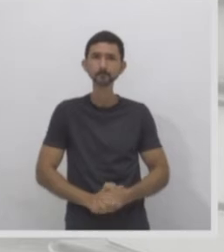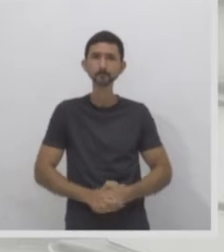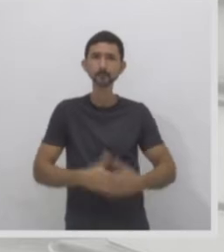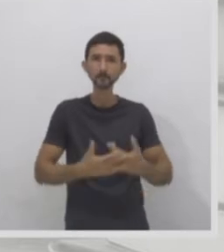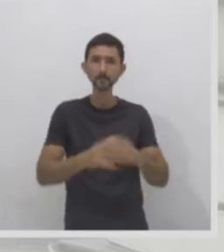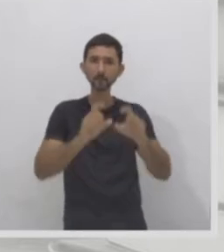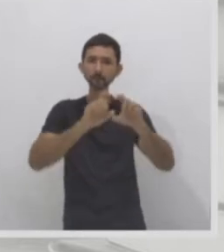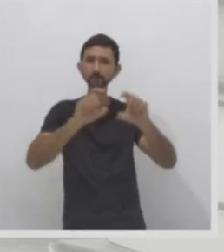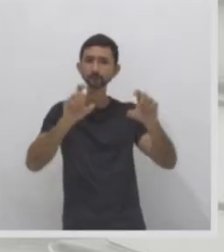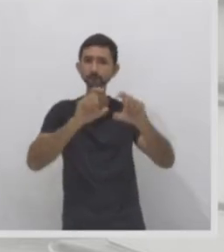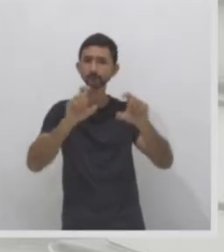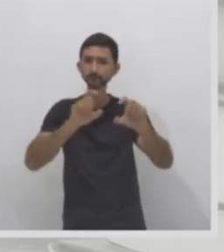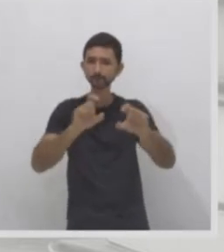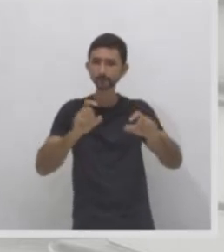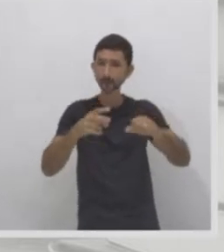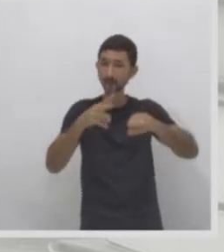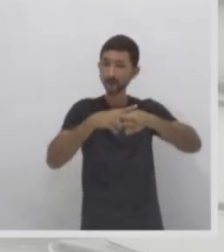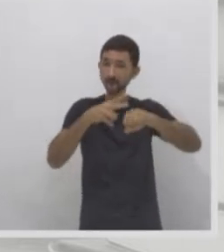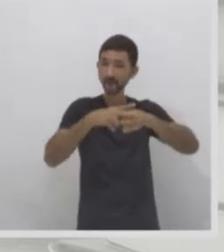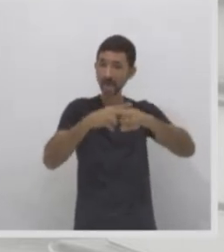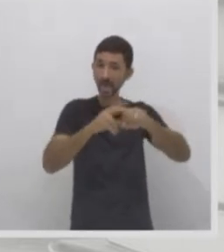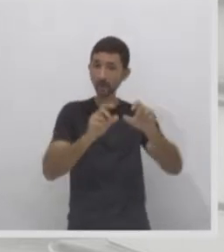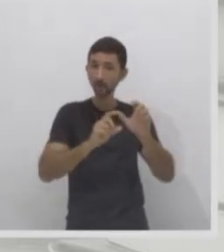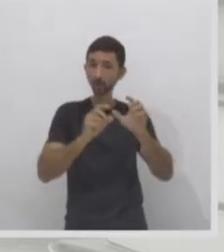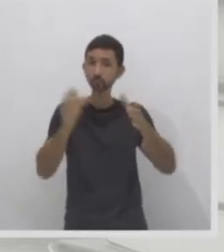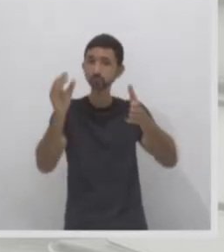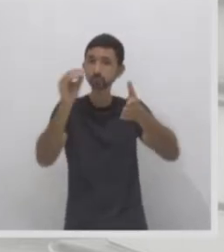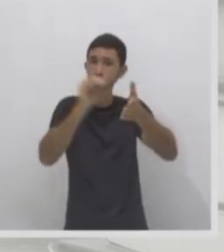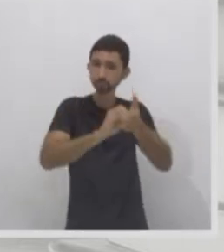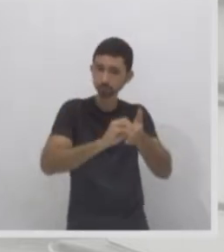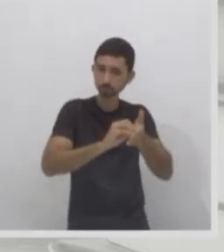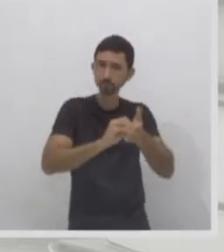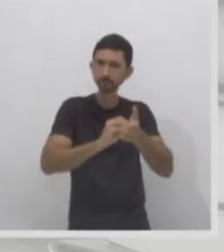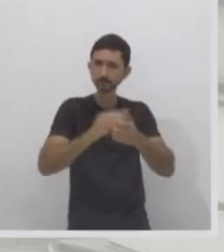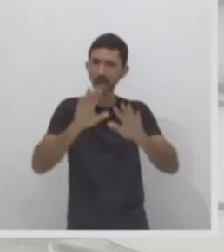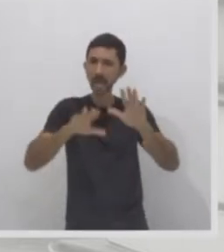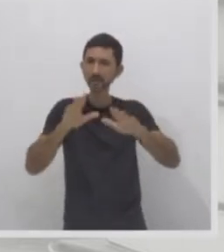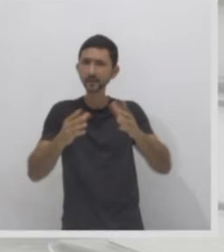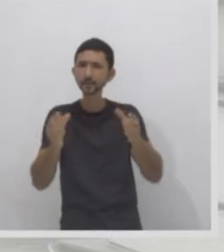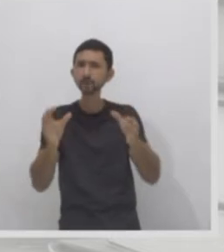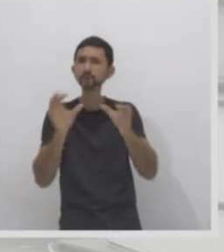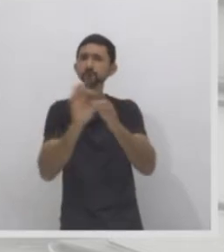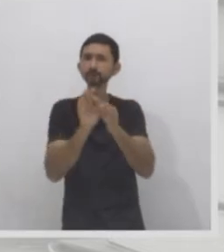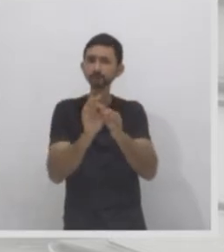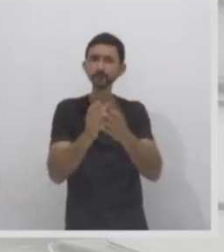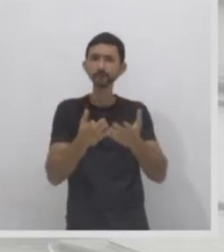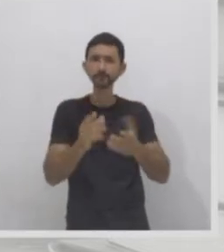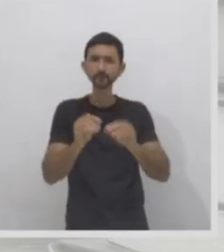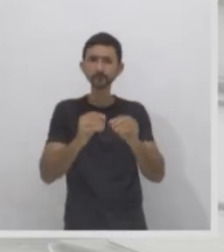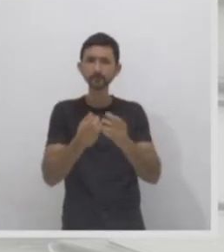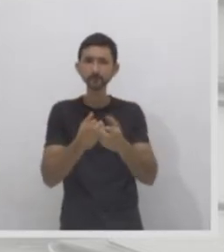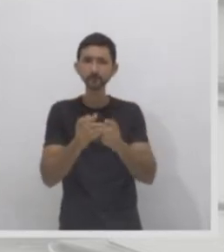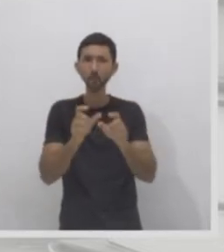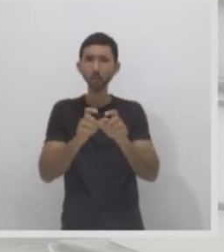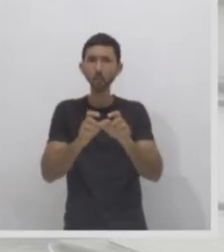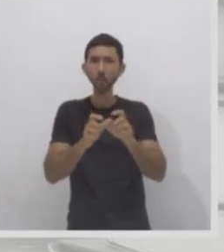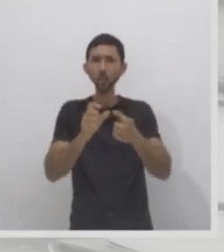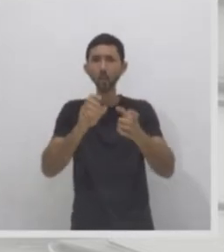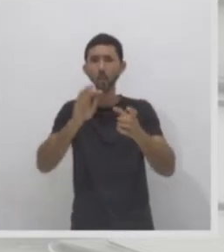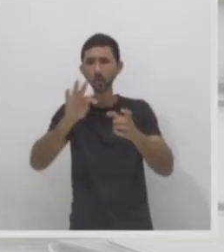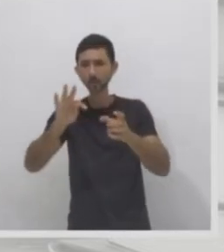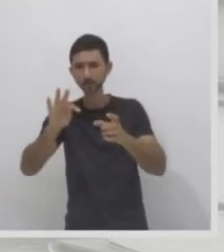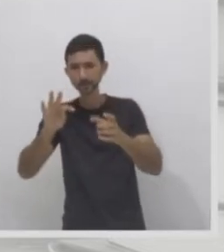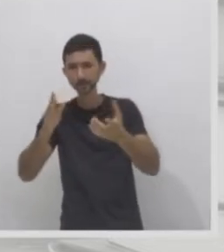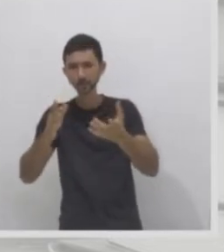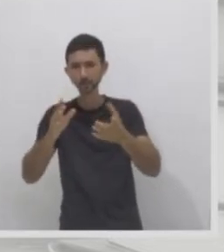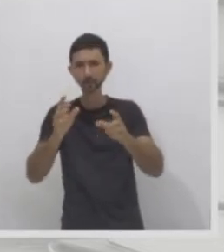esses verbos eles aparecem, eles às vezes precisam de complemento. Como você viu, o transitivo ele vai ter um